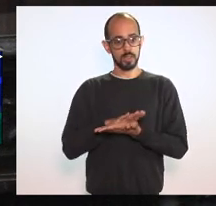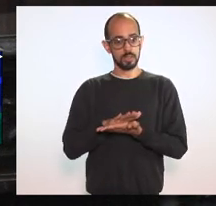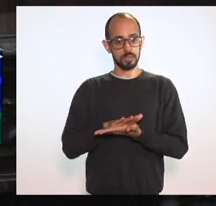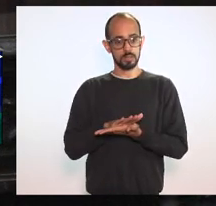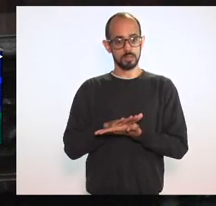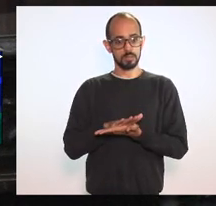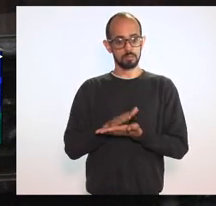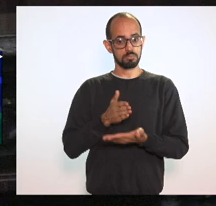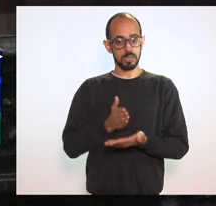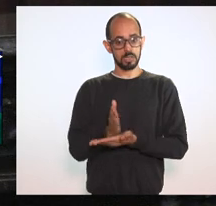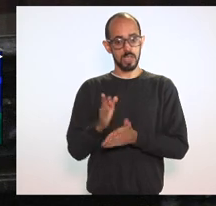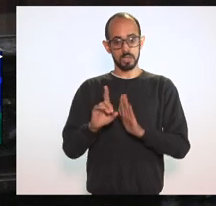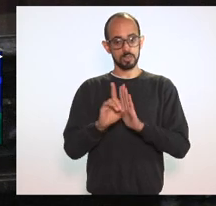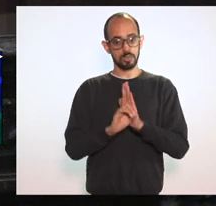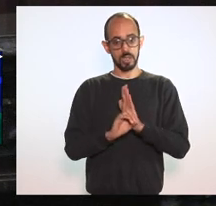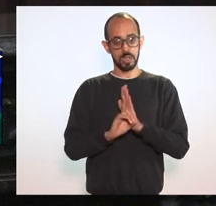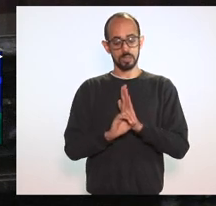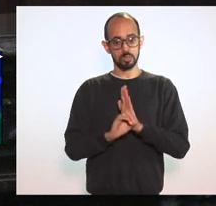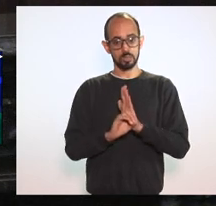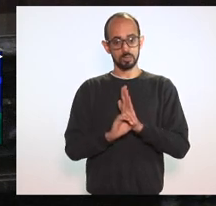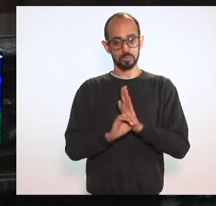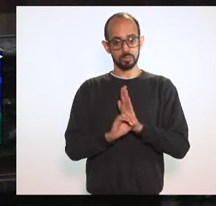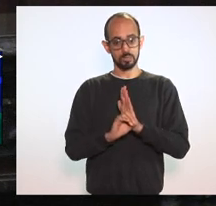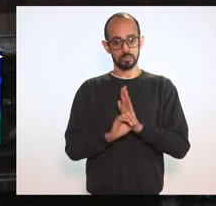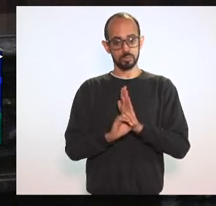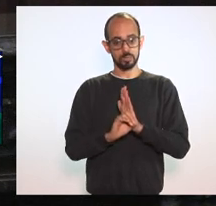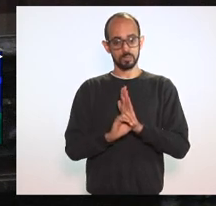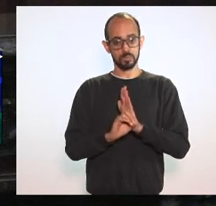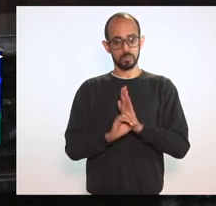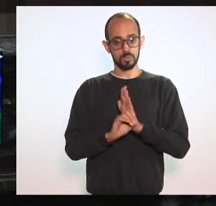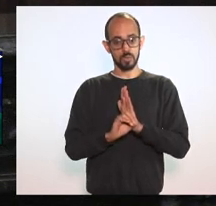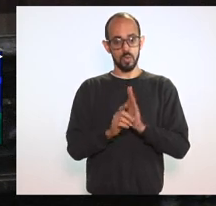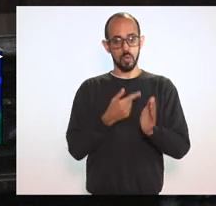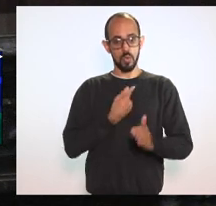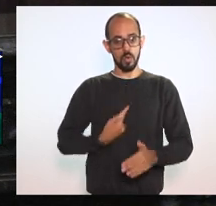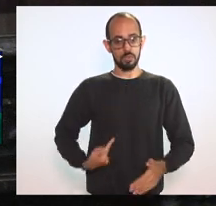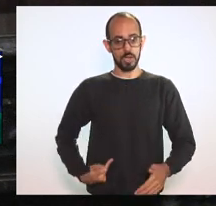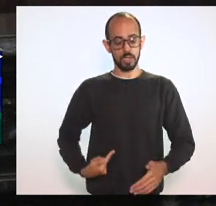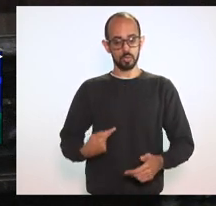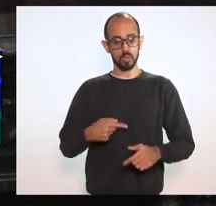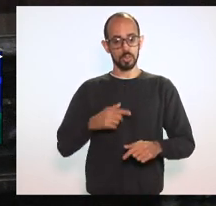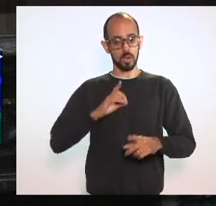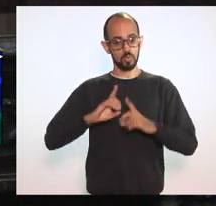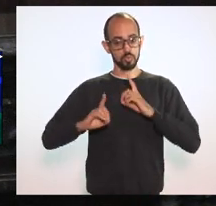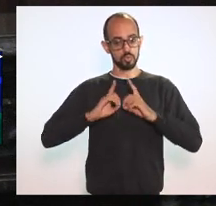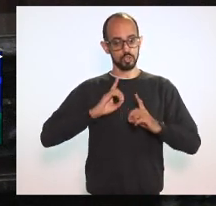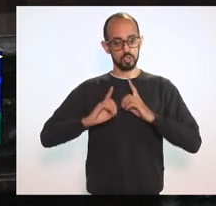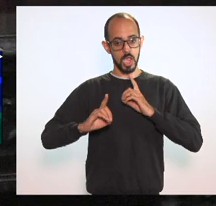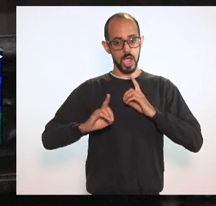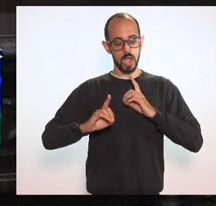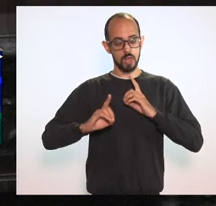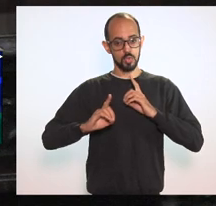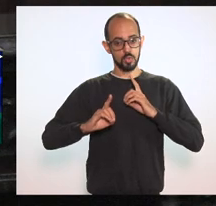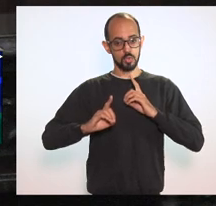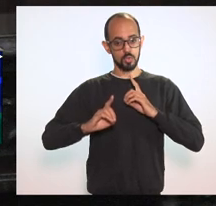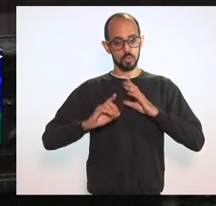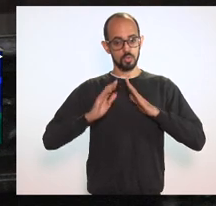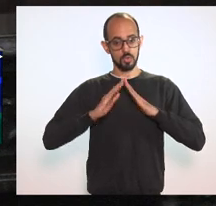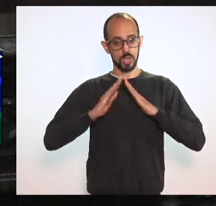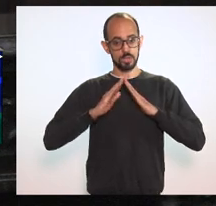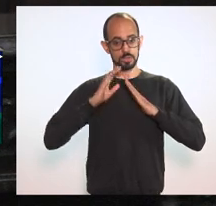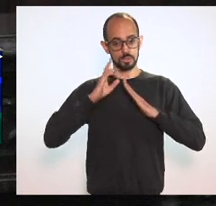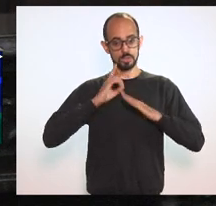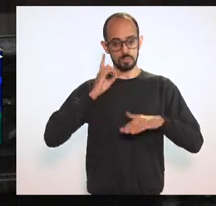bastaria um decreto e o governador está dialogando com a Assembleia o governador trouxe para